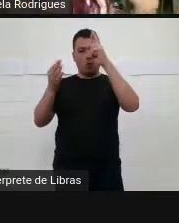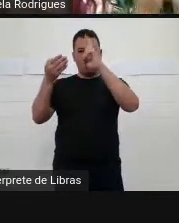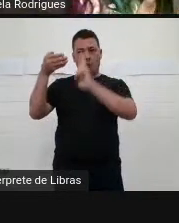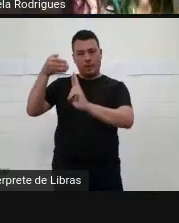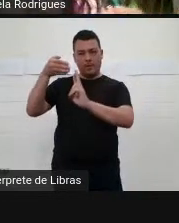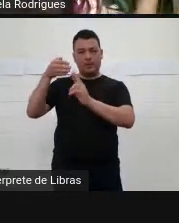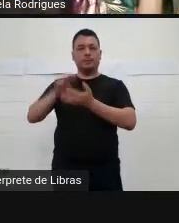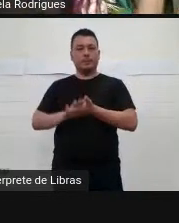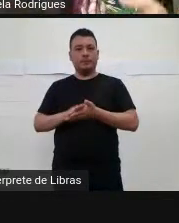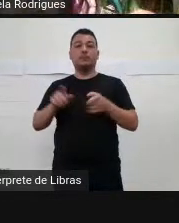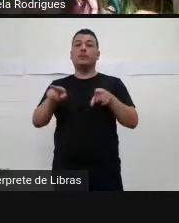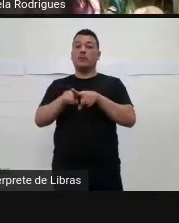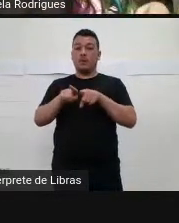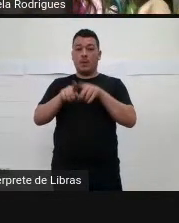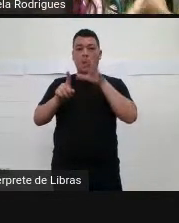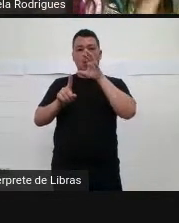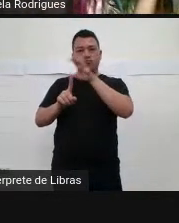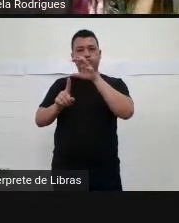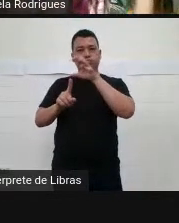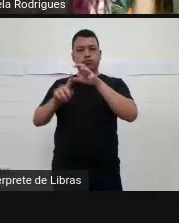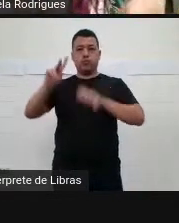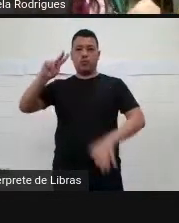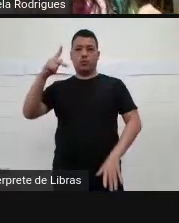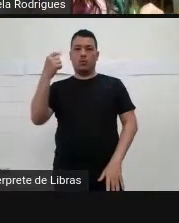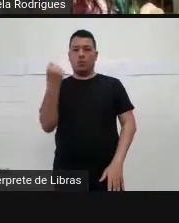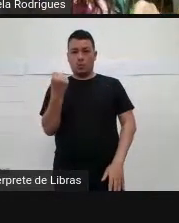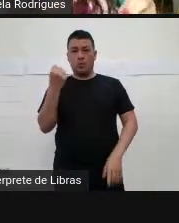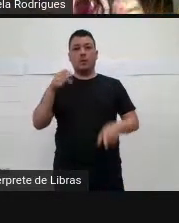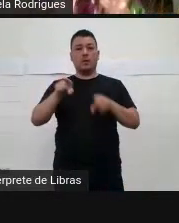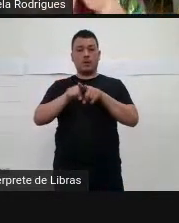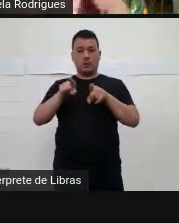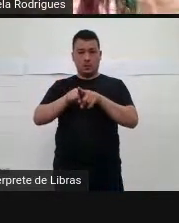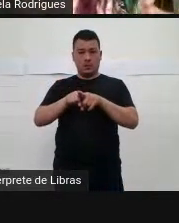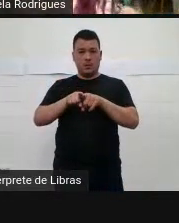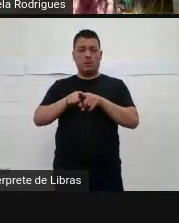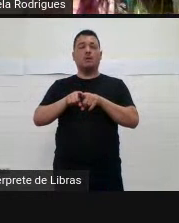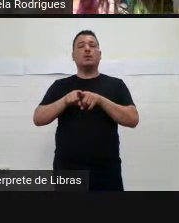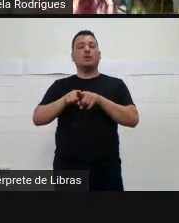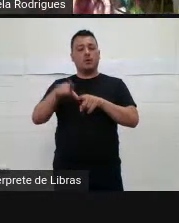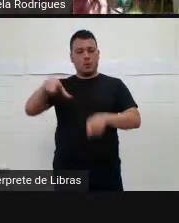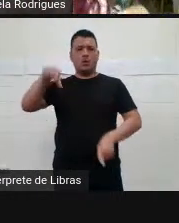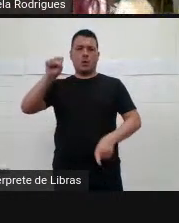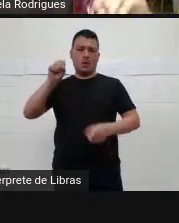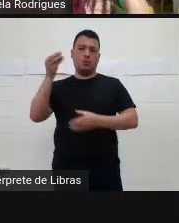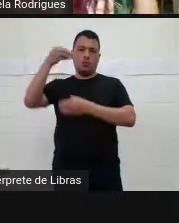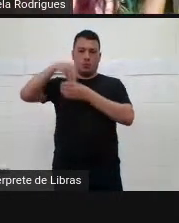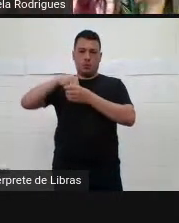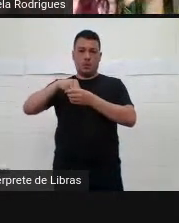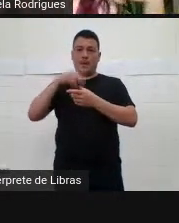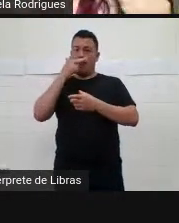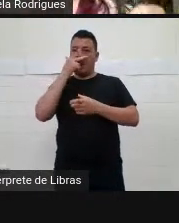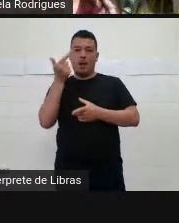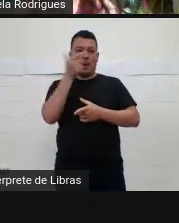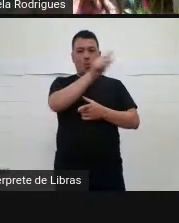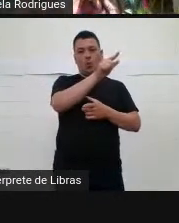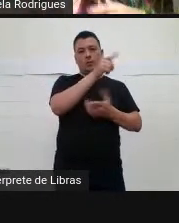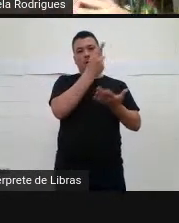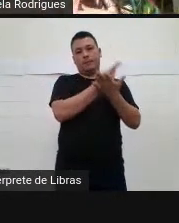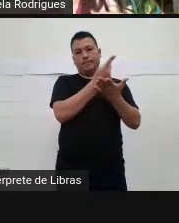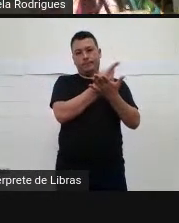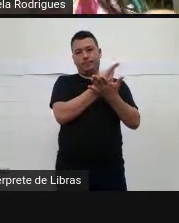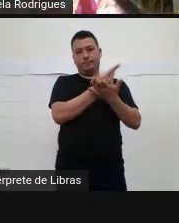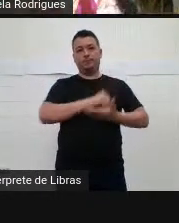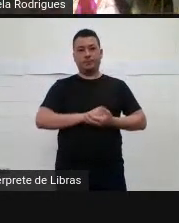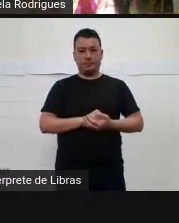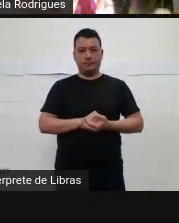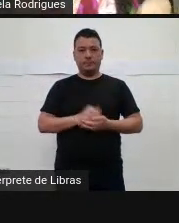vai também construir a homossexualidade e o homossexual nesse contraponto. E aí, só para dar